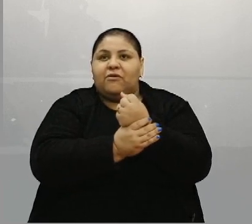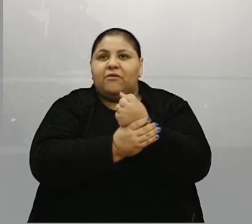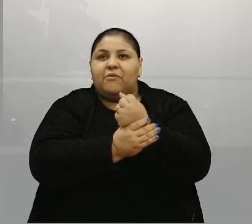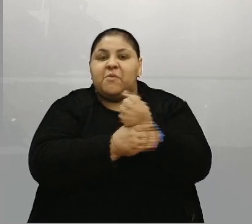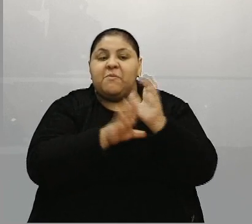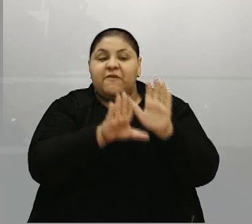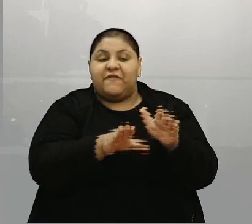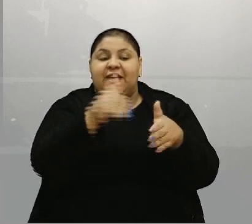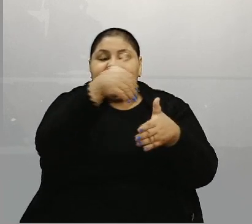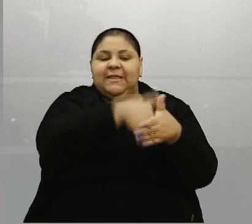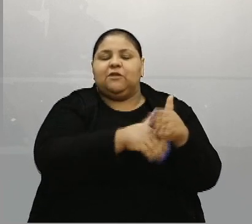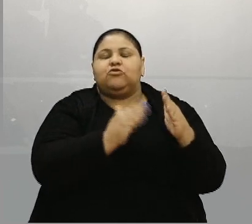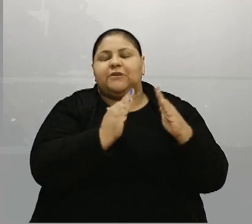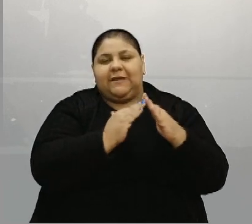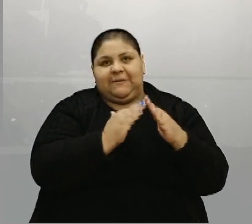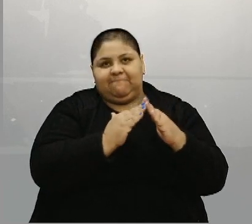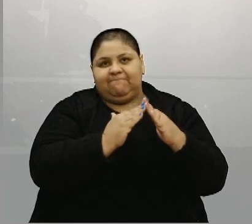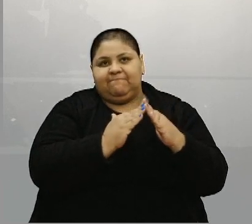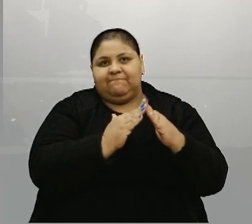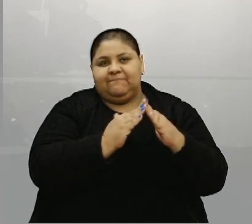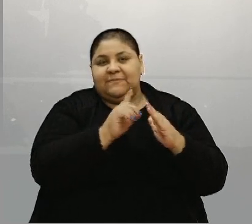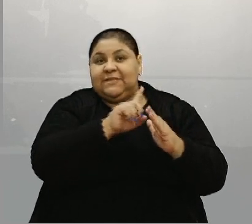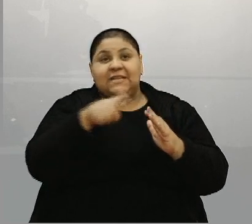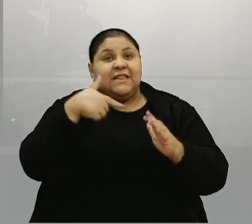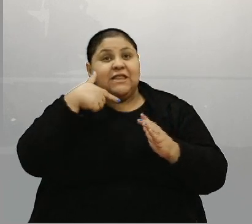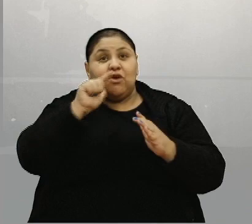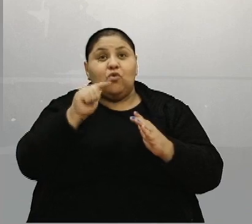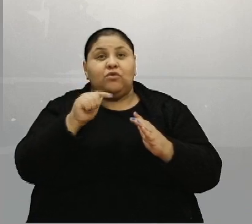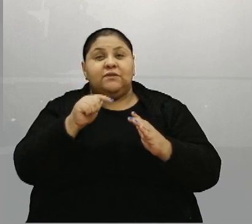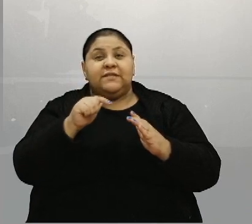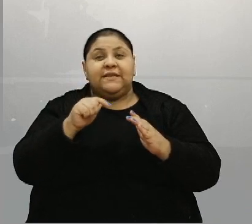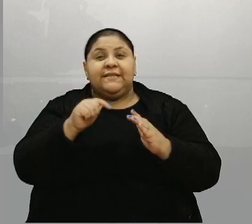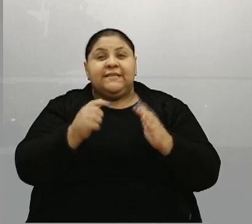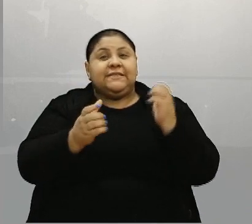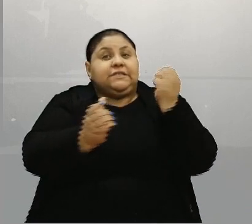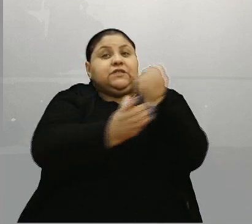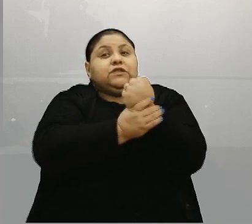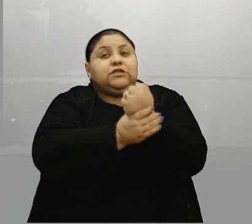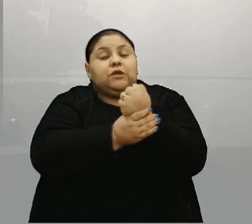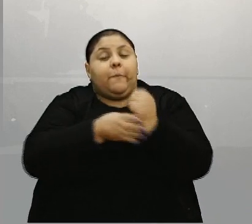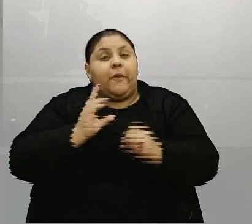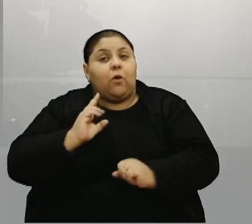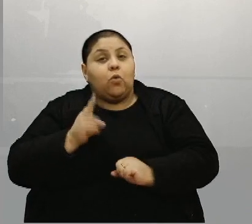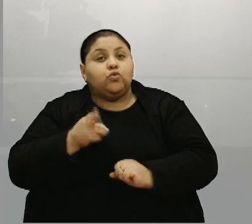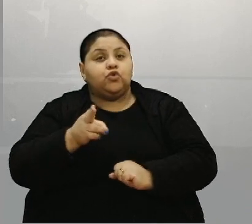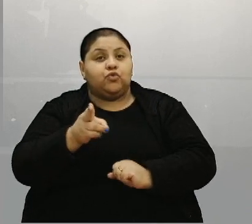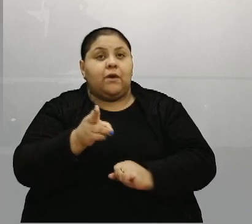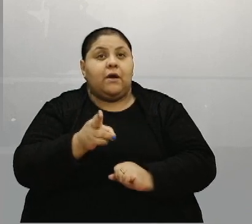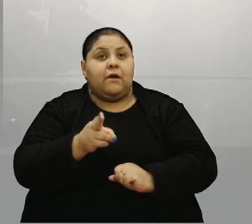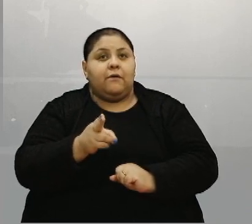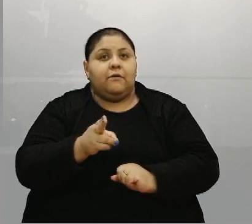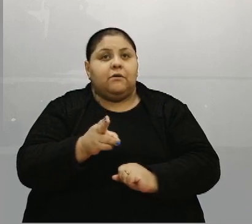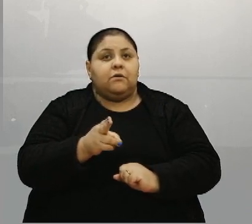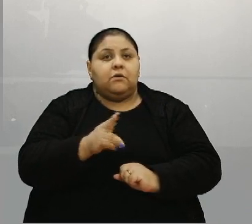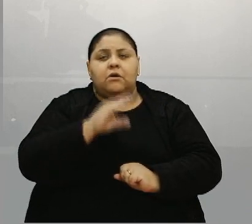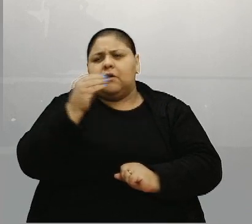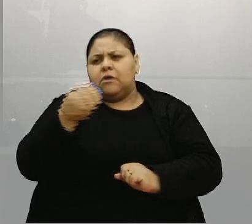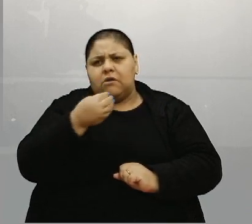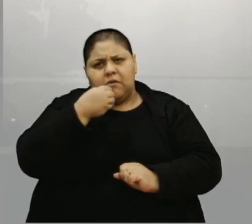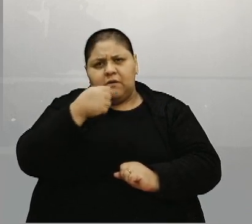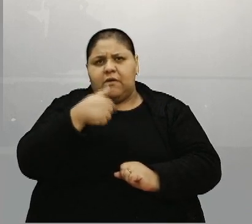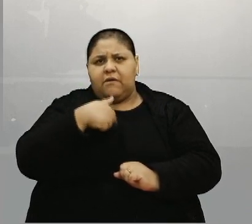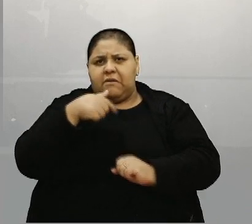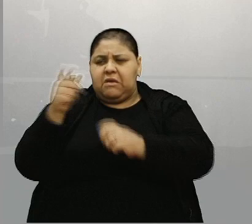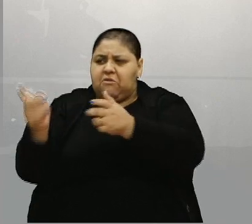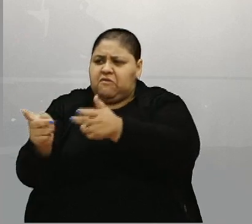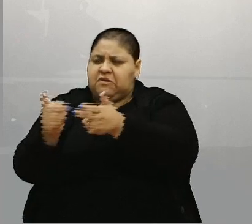sua residência. Eles não conseguem se sentir seguros para continuar ali. E de fato, quando eu fui